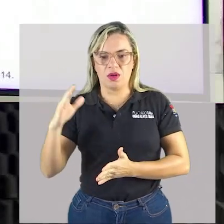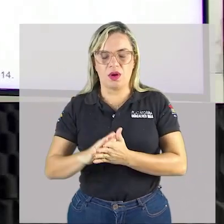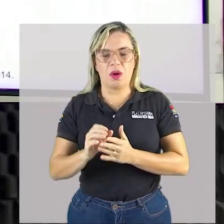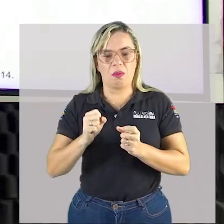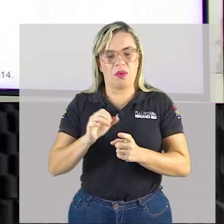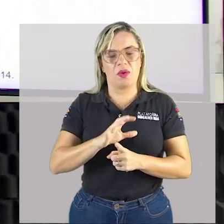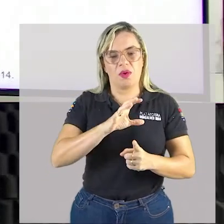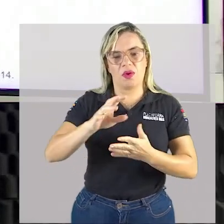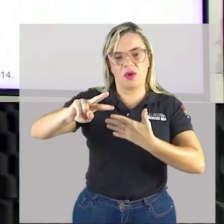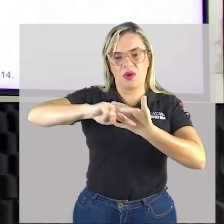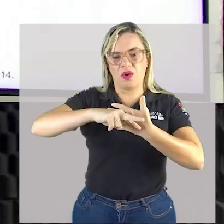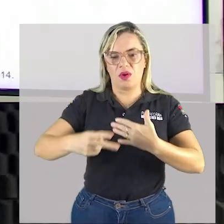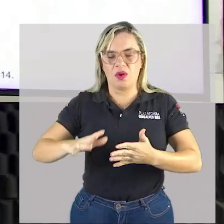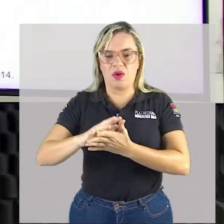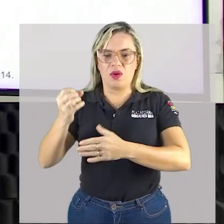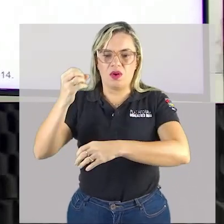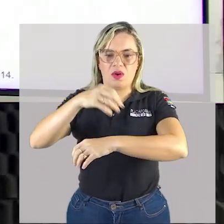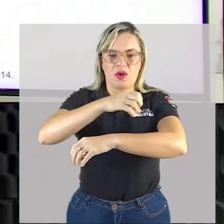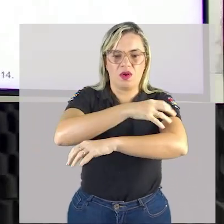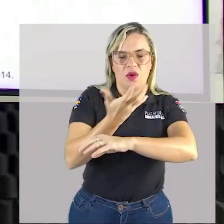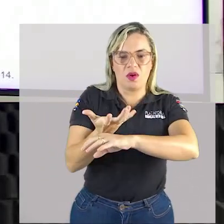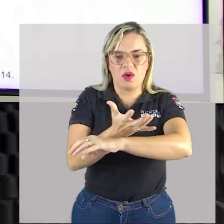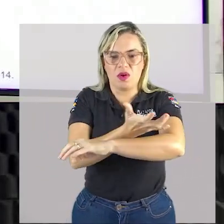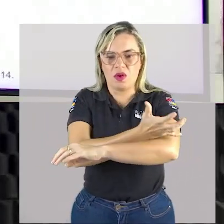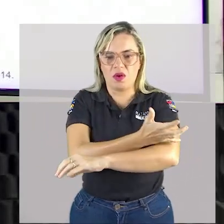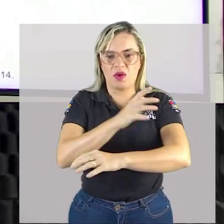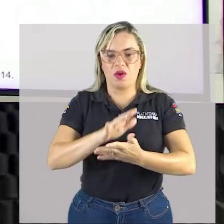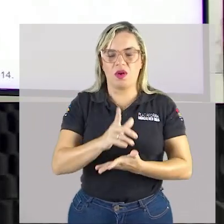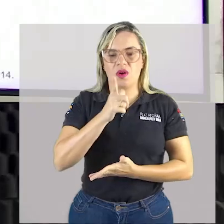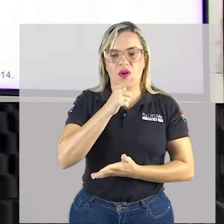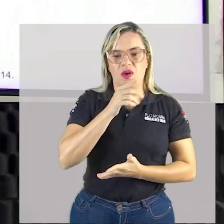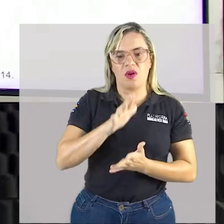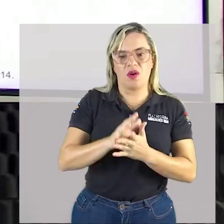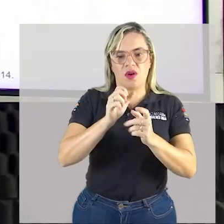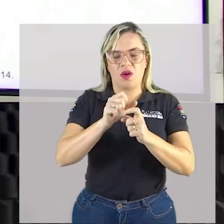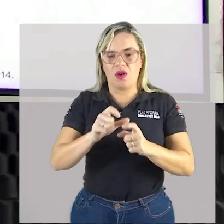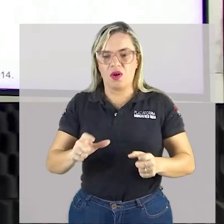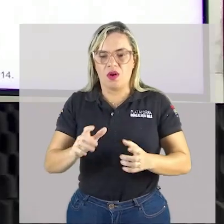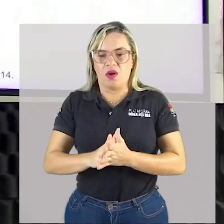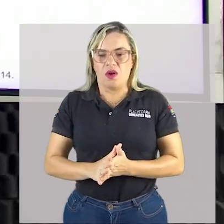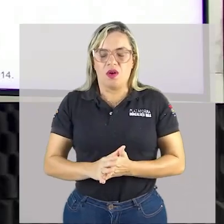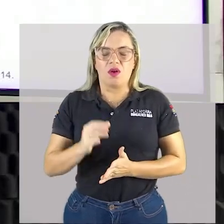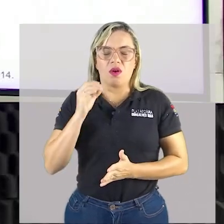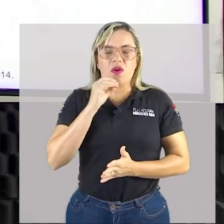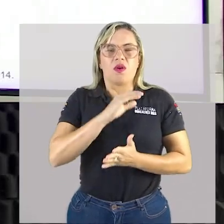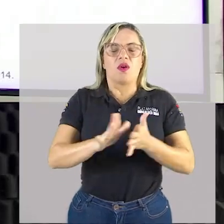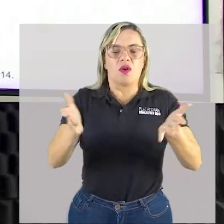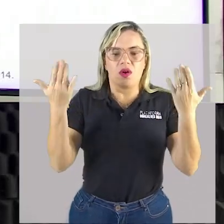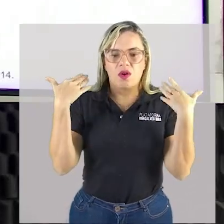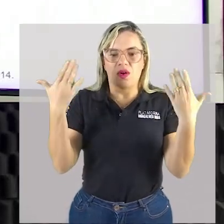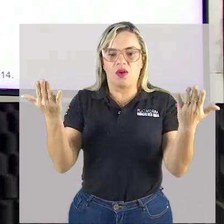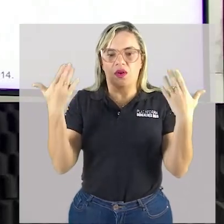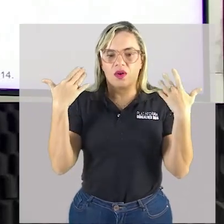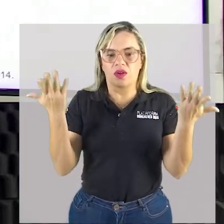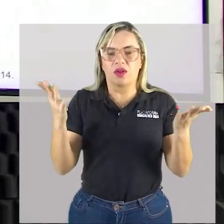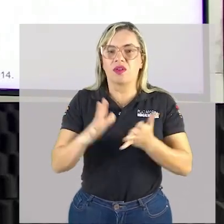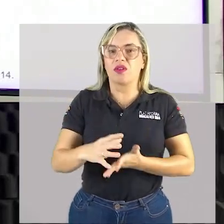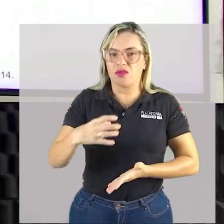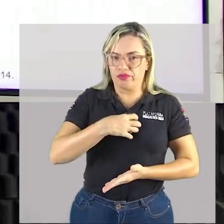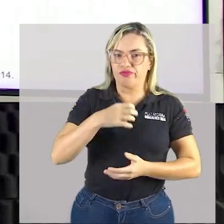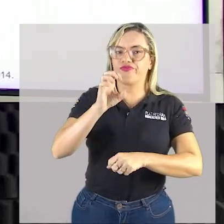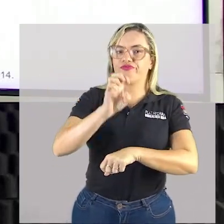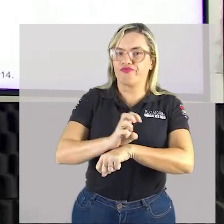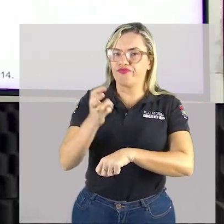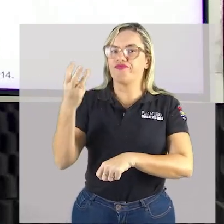safras, abastecimento de água e provocar ondas de calor. Quem não está sentindo esse calor ultimamente, né? Pelo menos aqui no Maranhão, acho que está